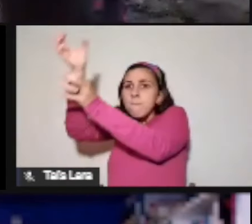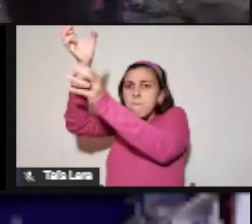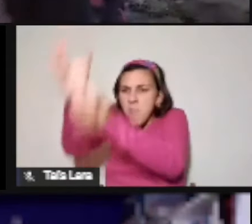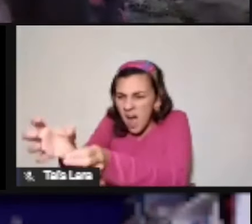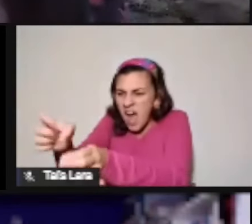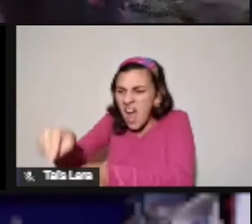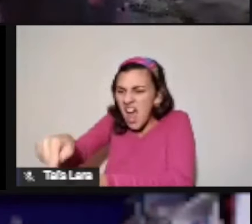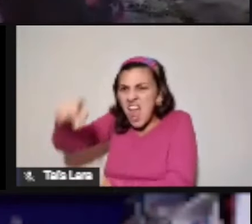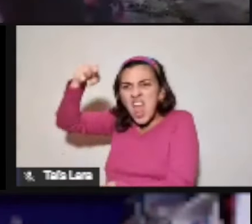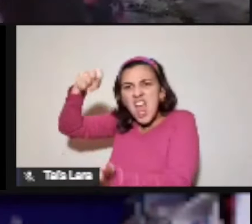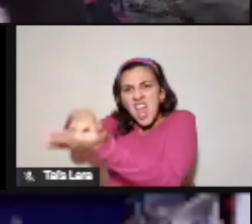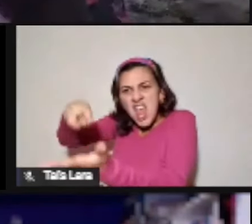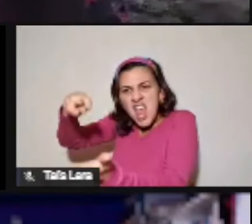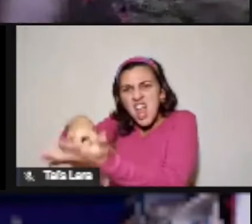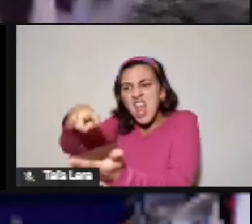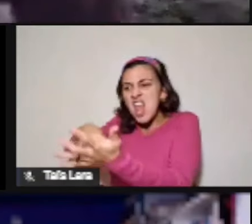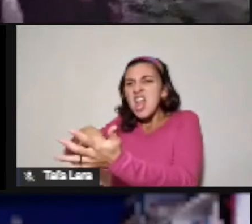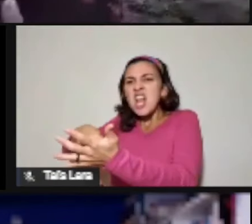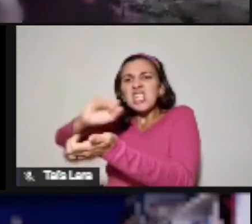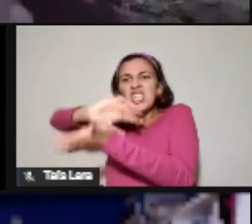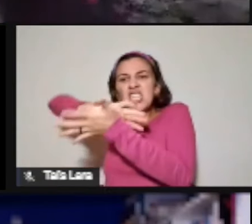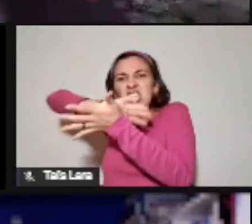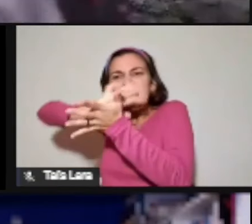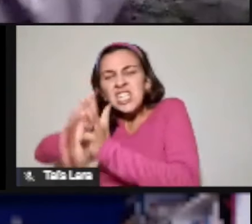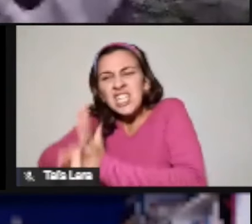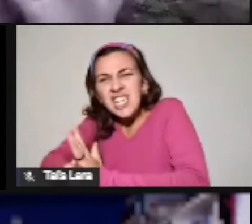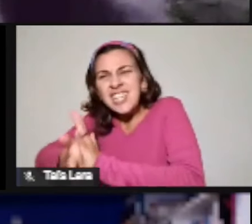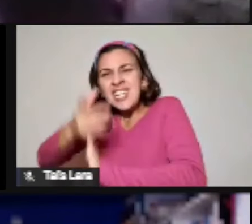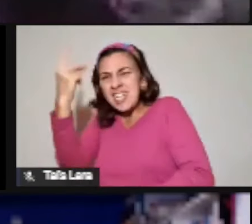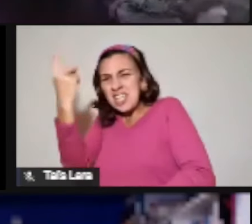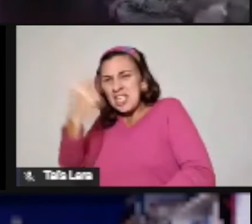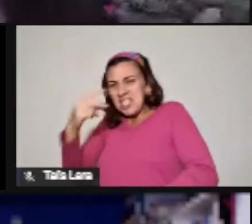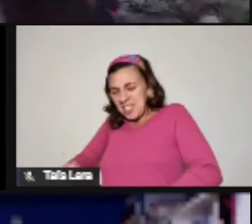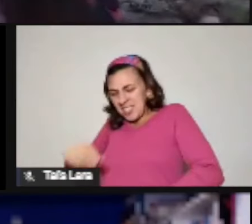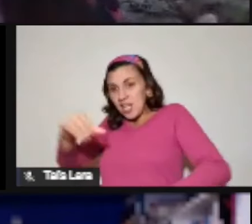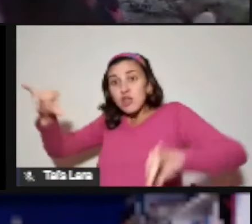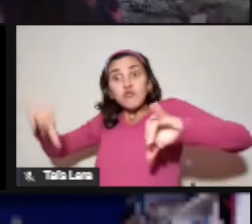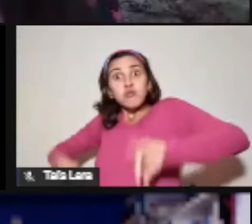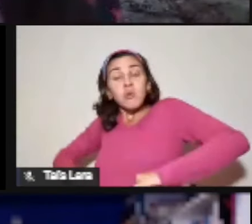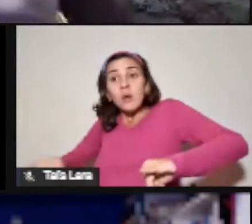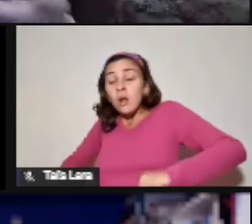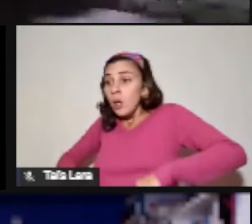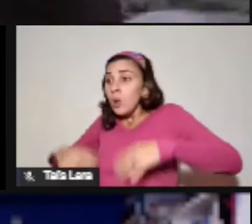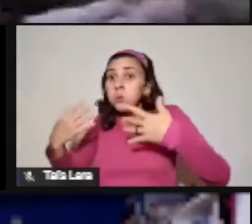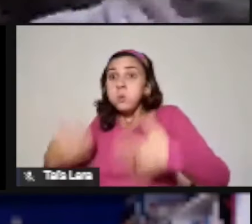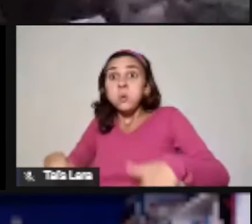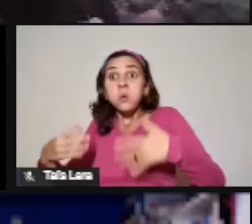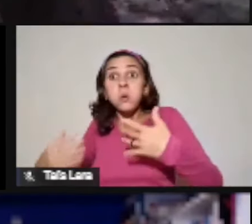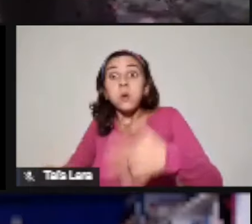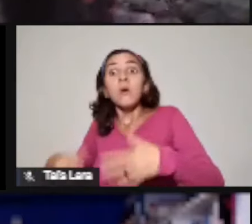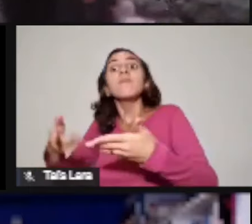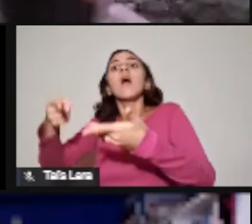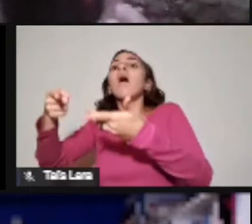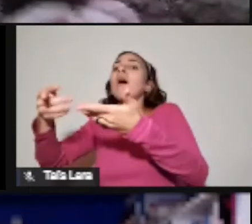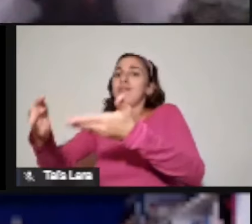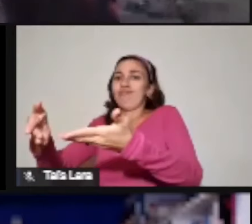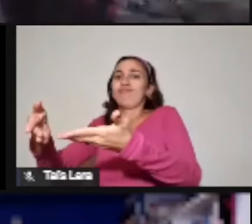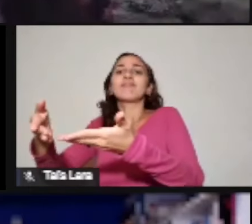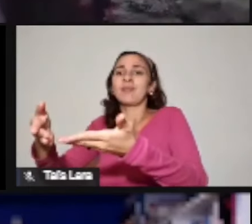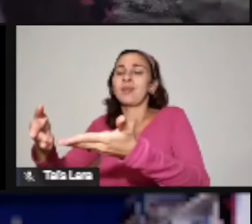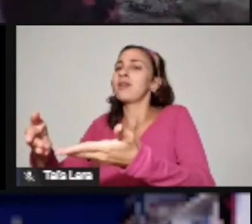torturas. Então, se uma criança é encontrada assim, é lógico que as providências serão diferentes. Essa criança tem que ser levada imediatamente